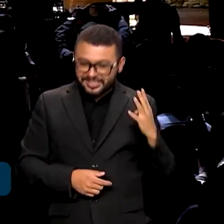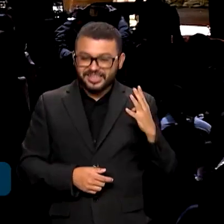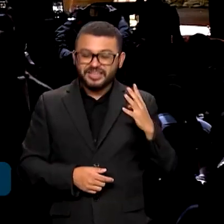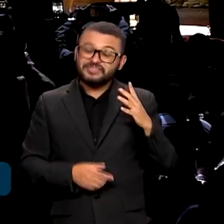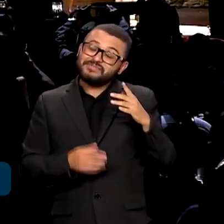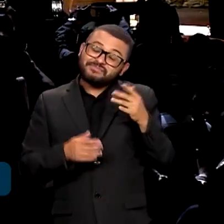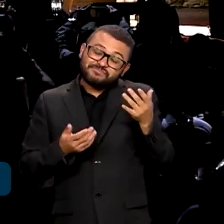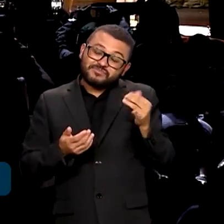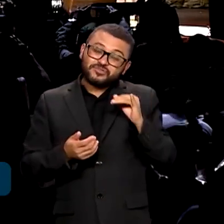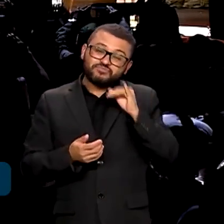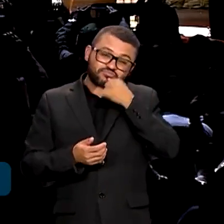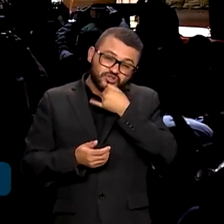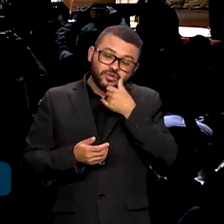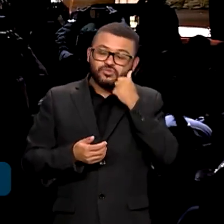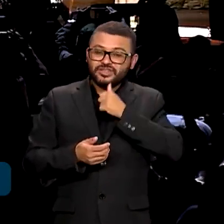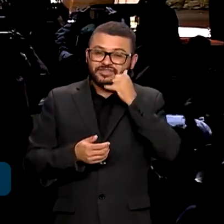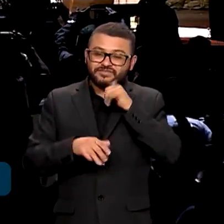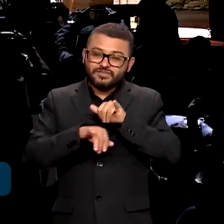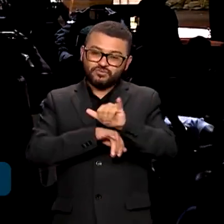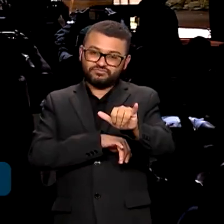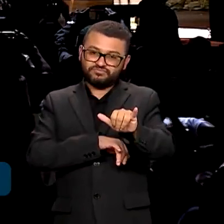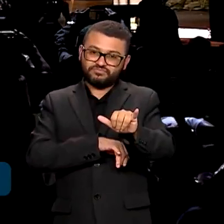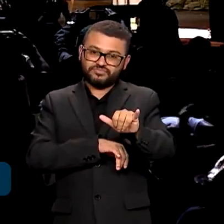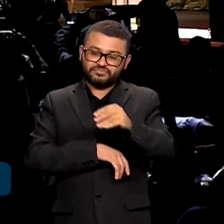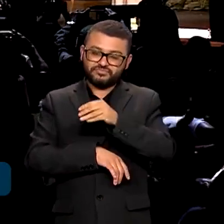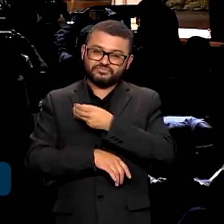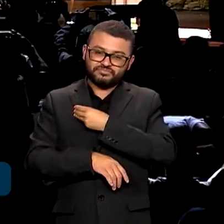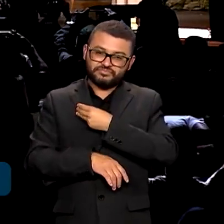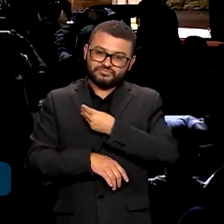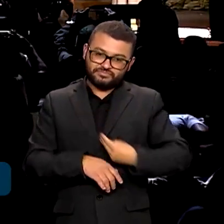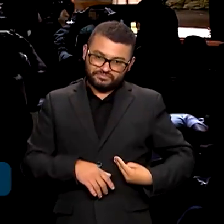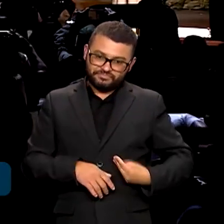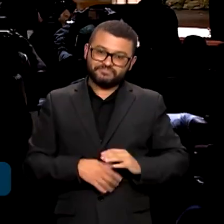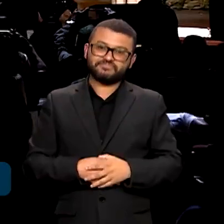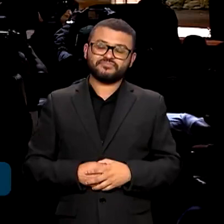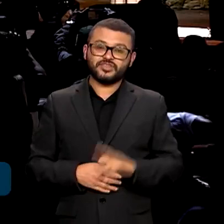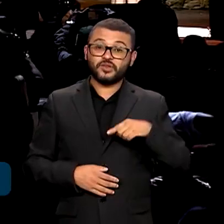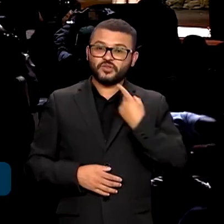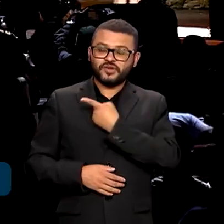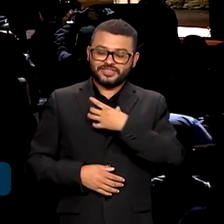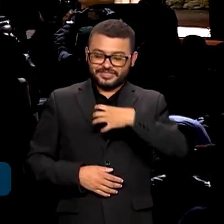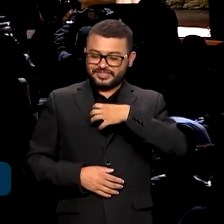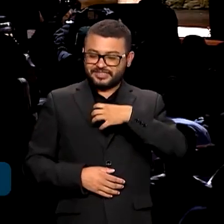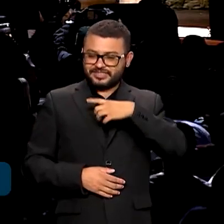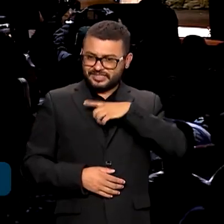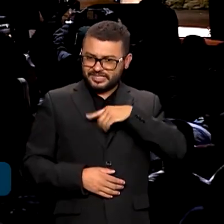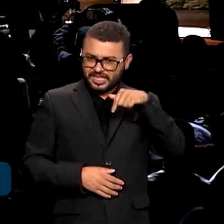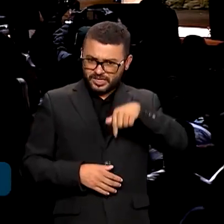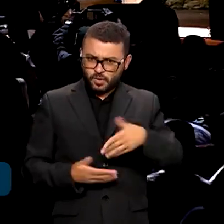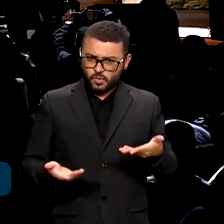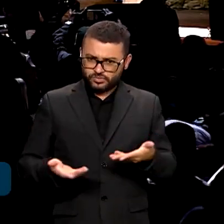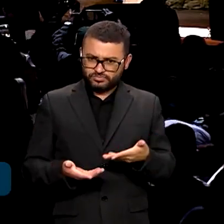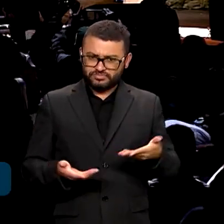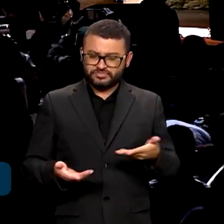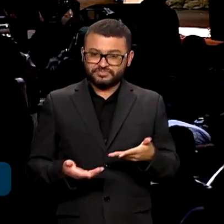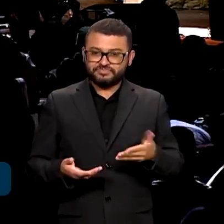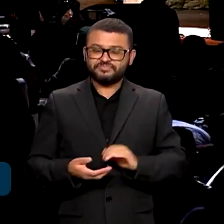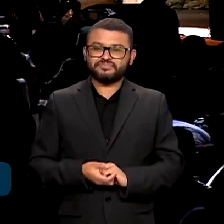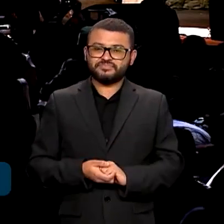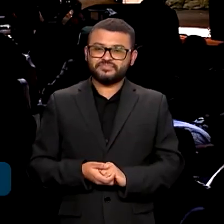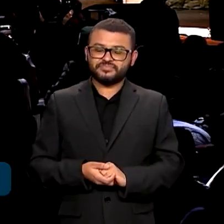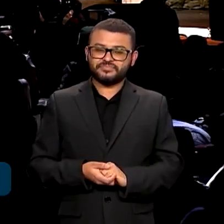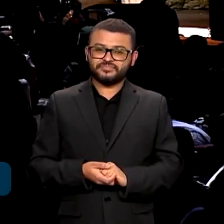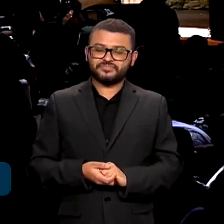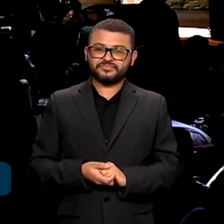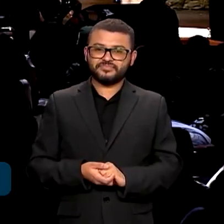motivo de força maior não pôde estar aqui. Nós estamos aqui para,